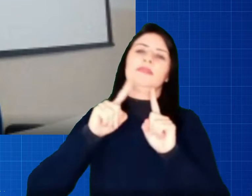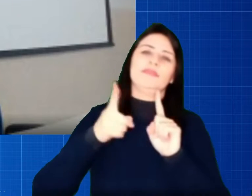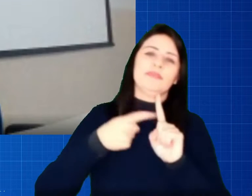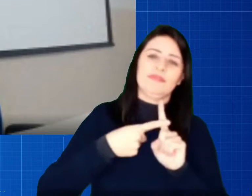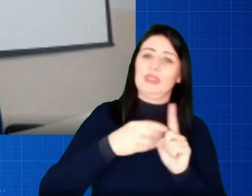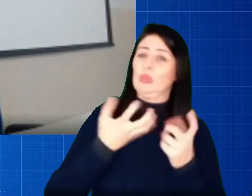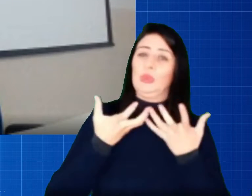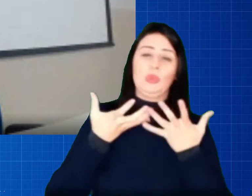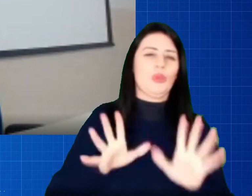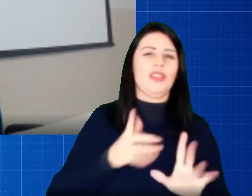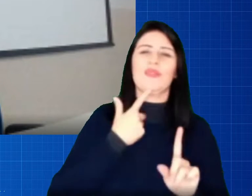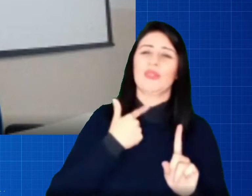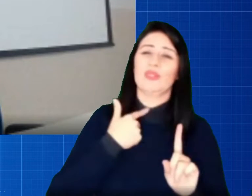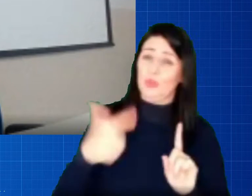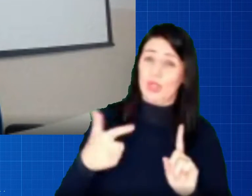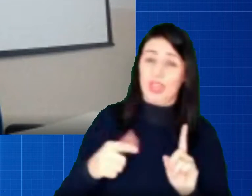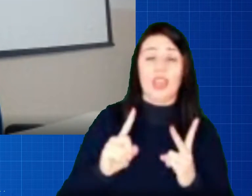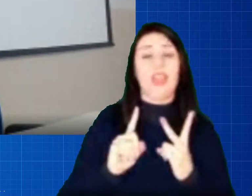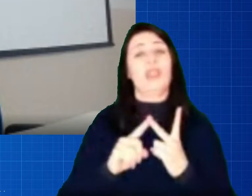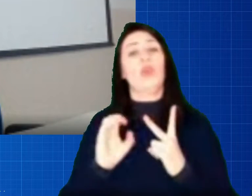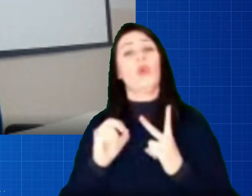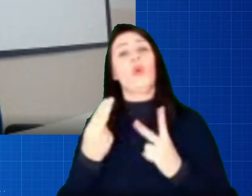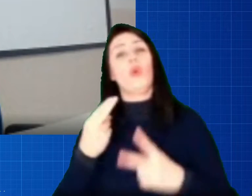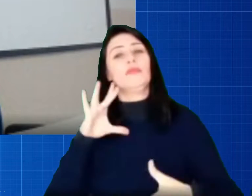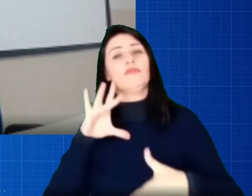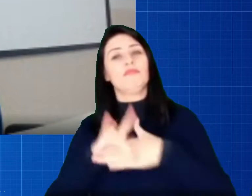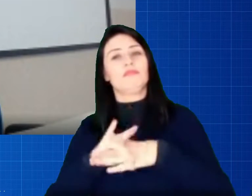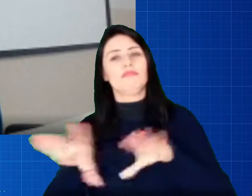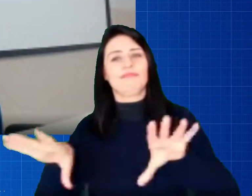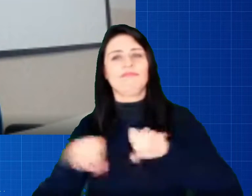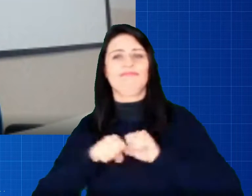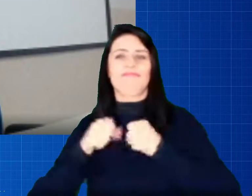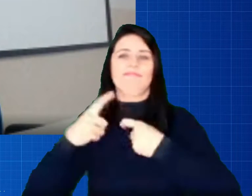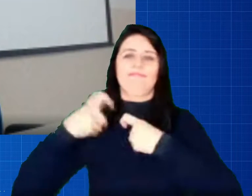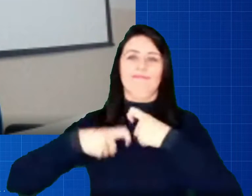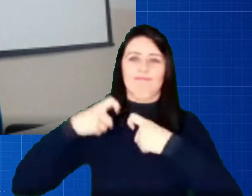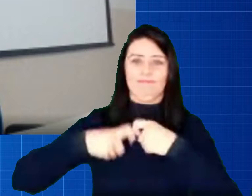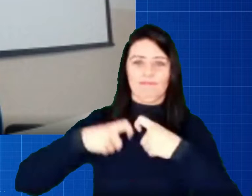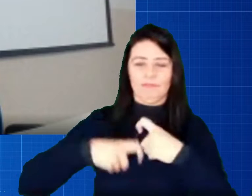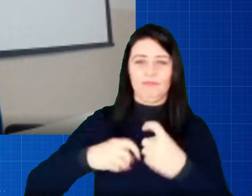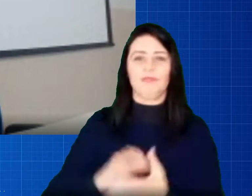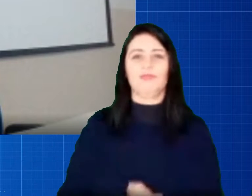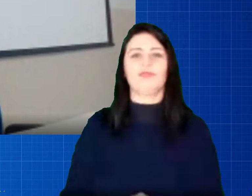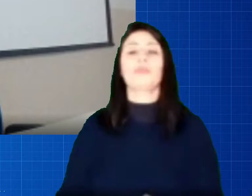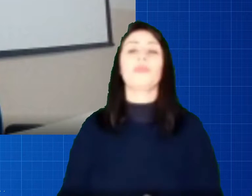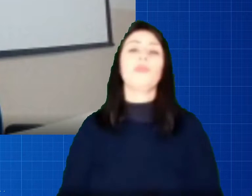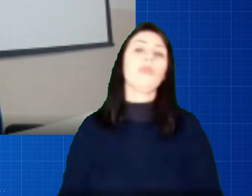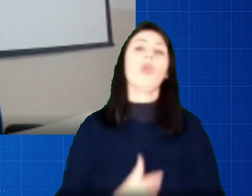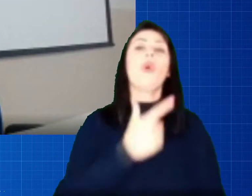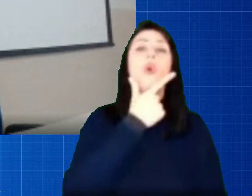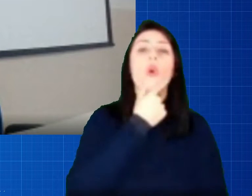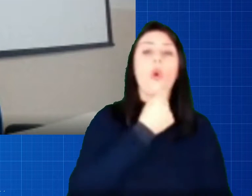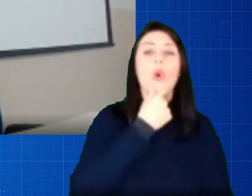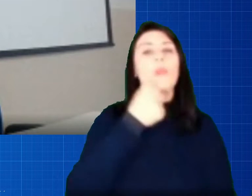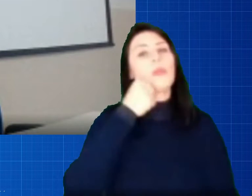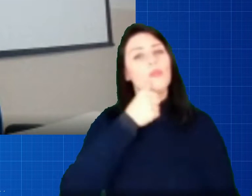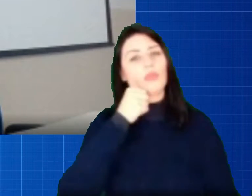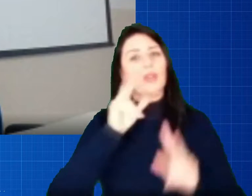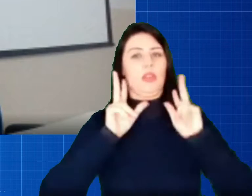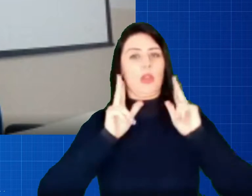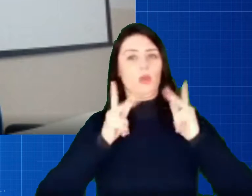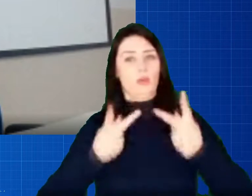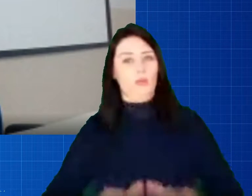de uma gravidez indesejável ou a risco das DSTs. O ser humano é sexuado, não tem